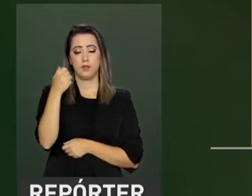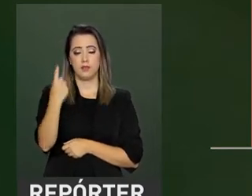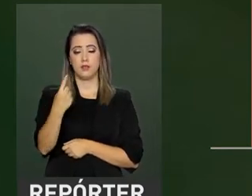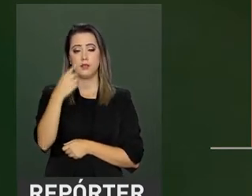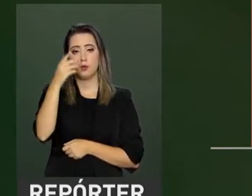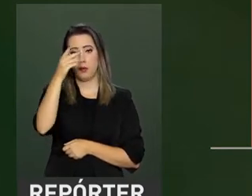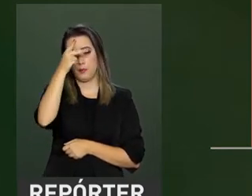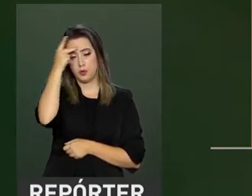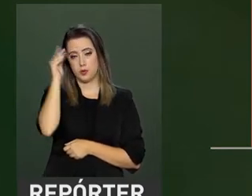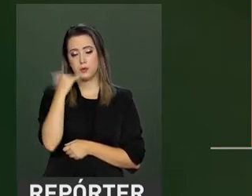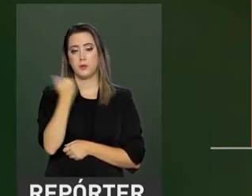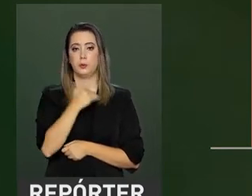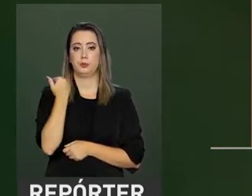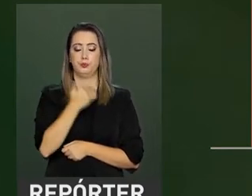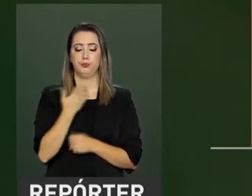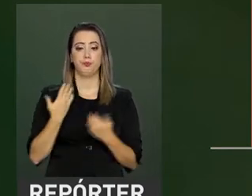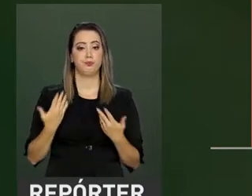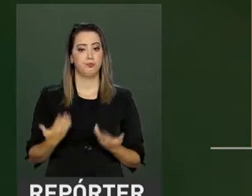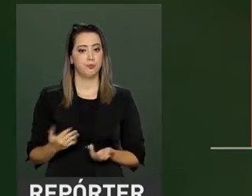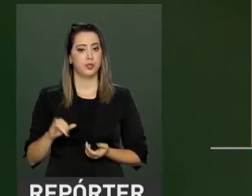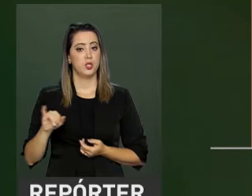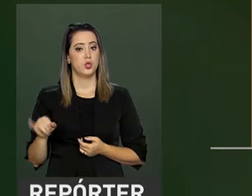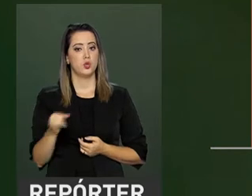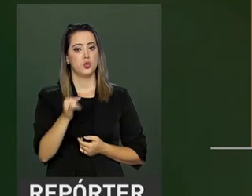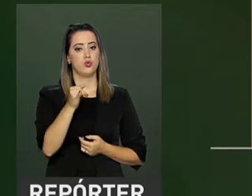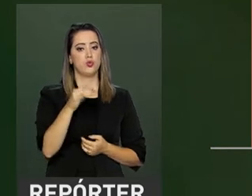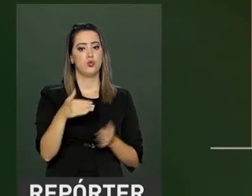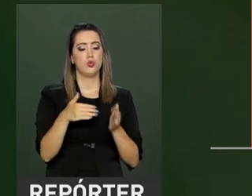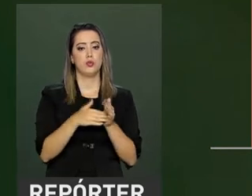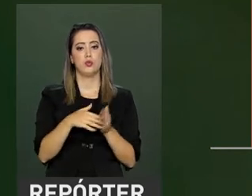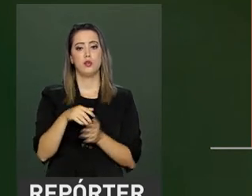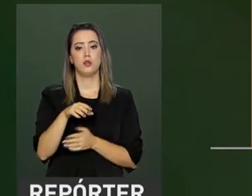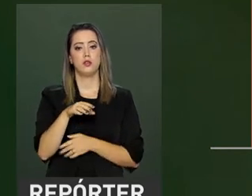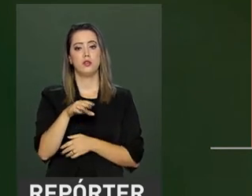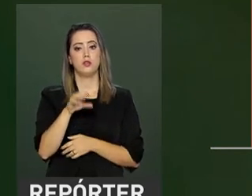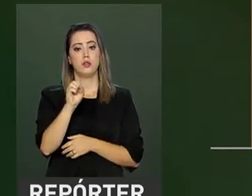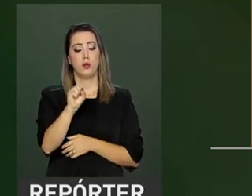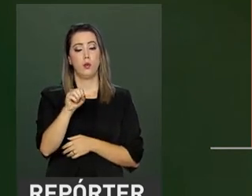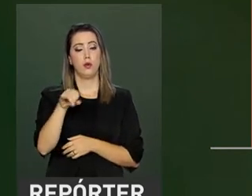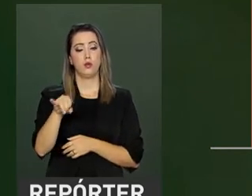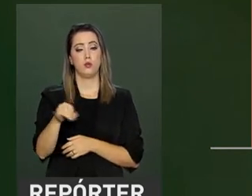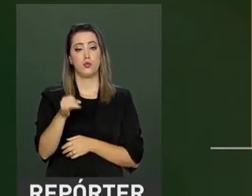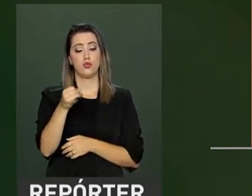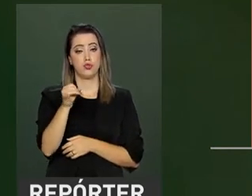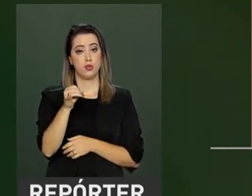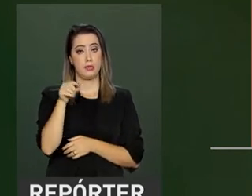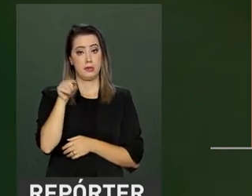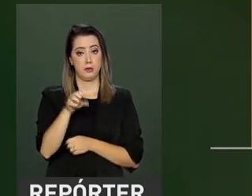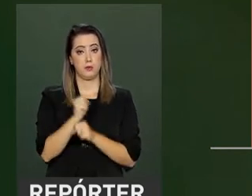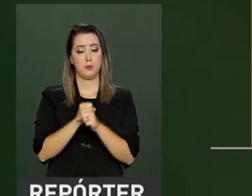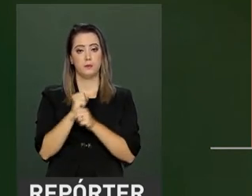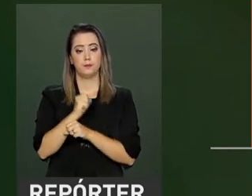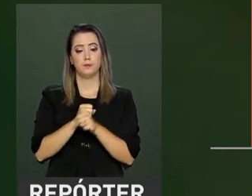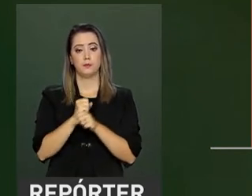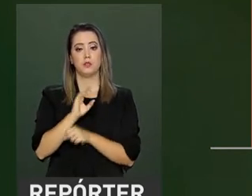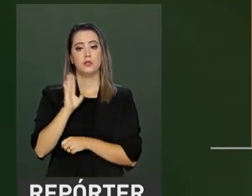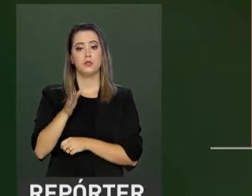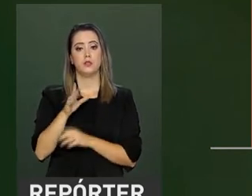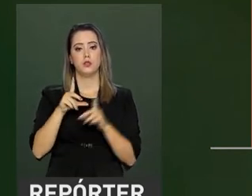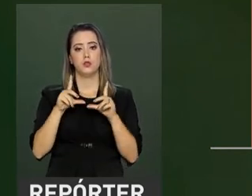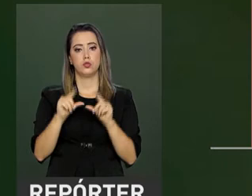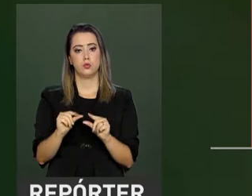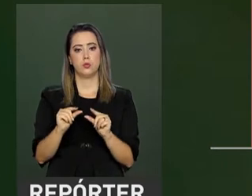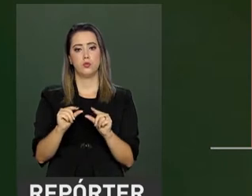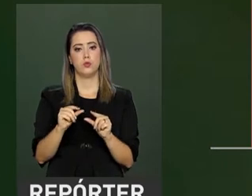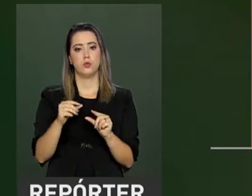já de julho de 2017 até o dia 8 de junho ele deste ano o número de casos confirmados caiu para